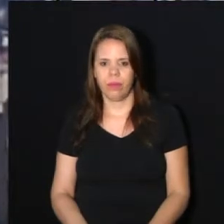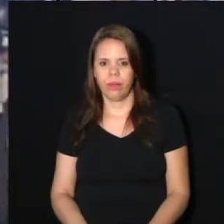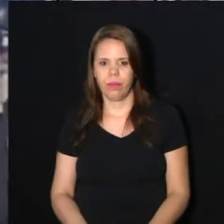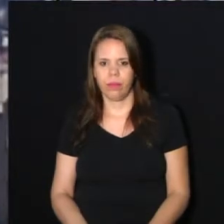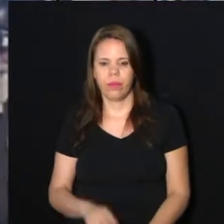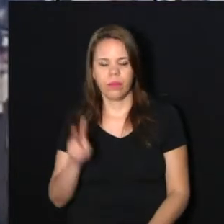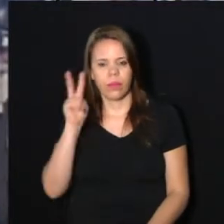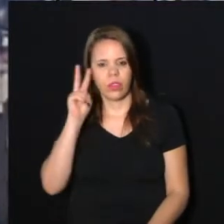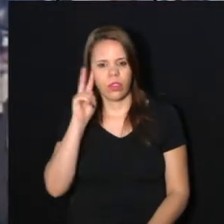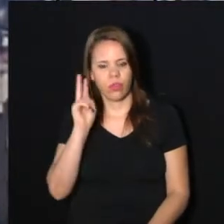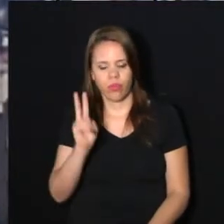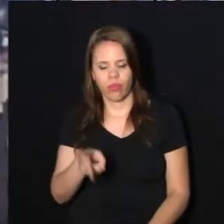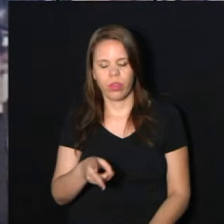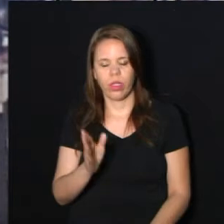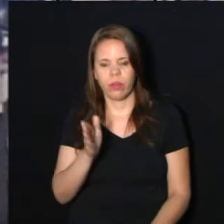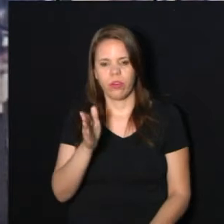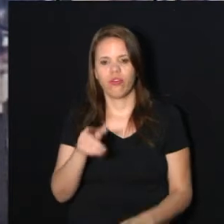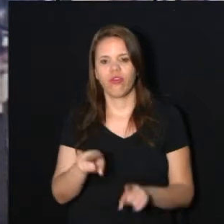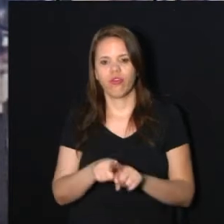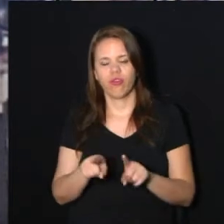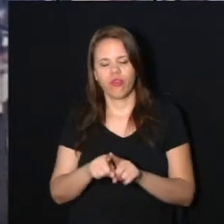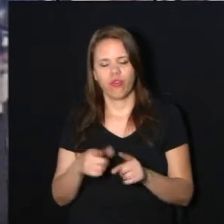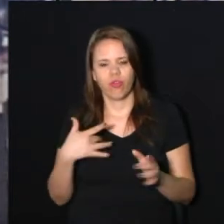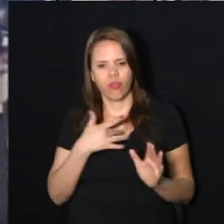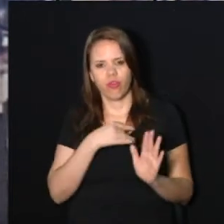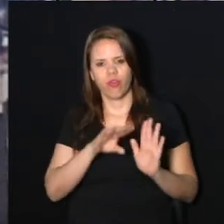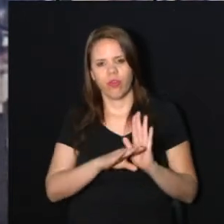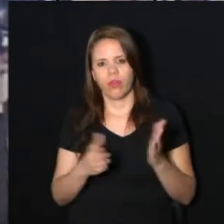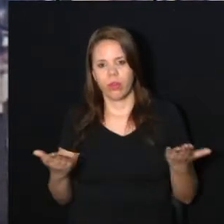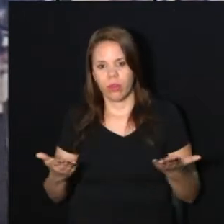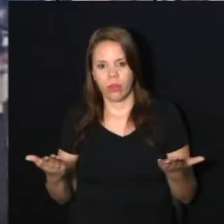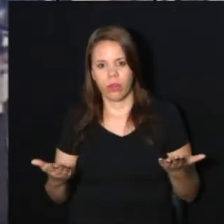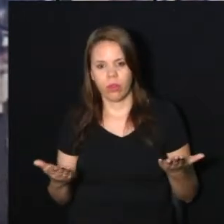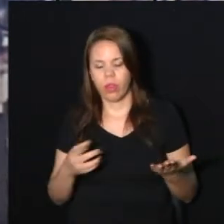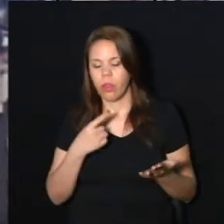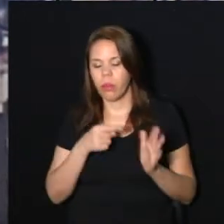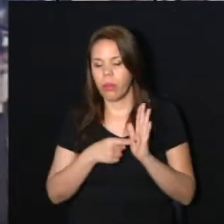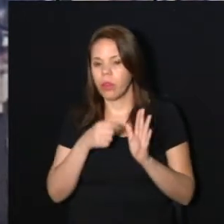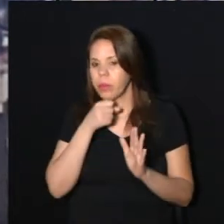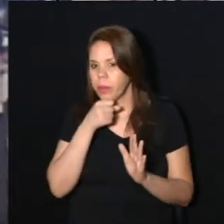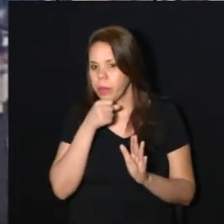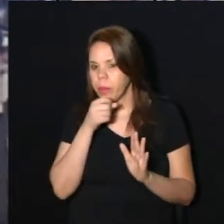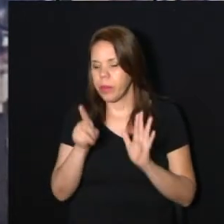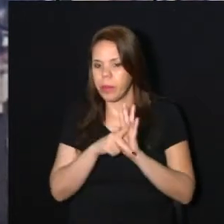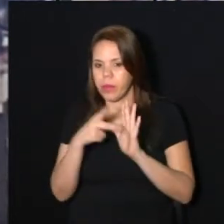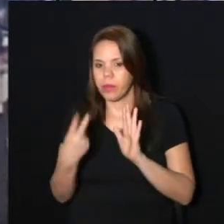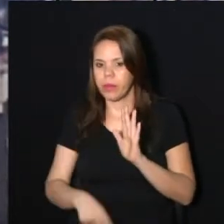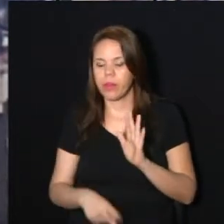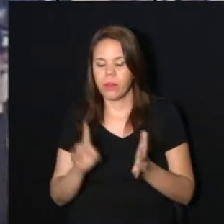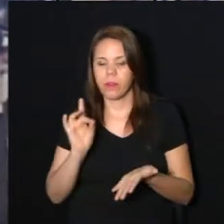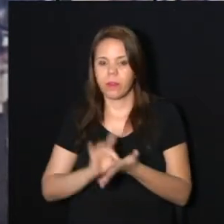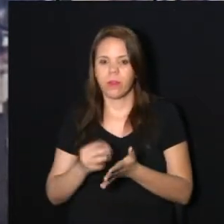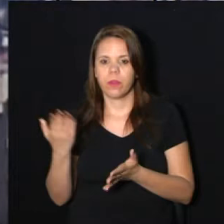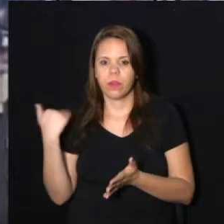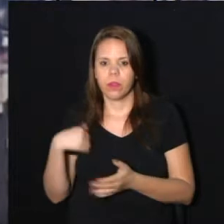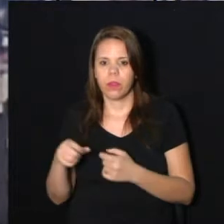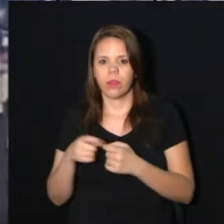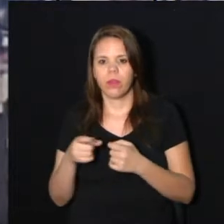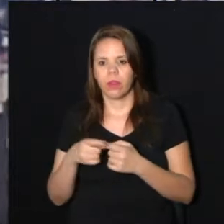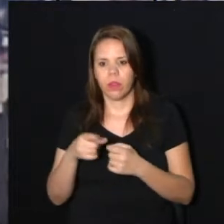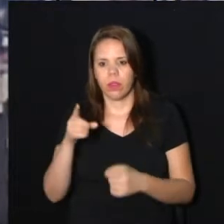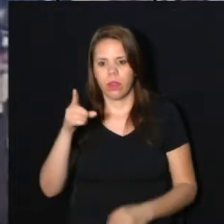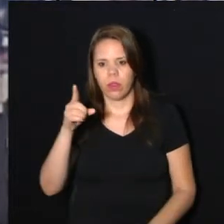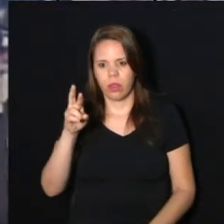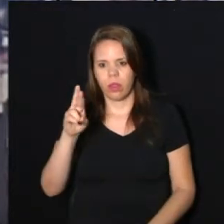Toda segunda-feira, o quadro Saúde Agora mostra a entrevista exclusiva que fora realizada com o médico